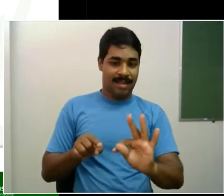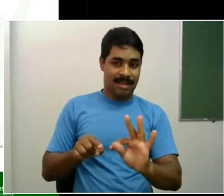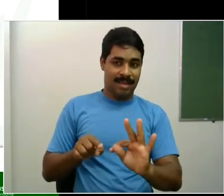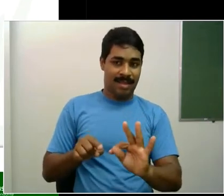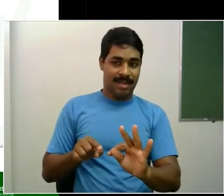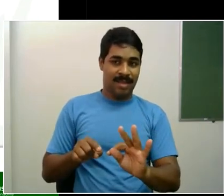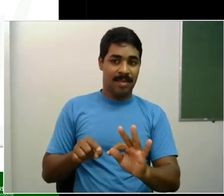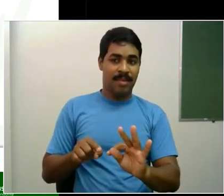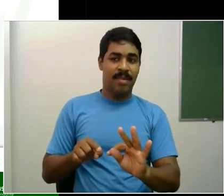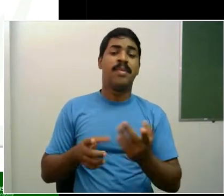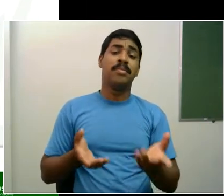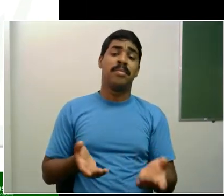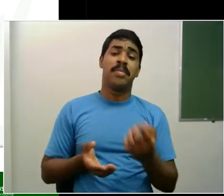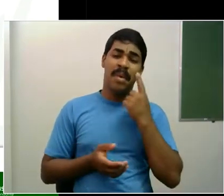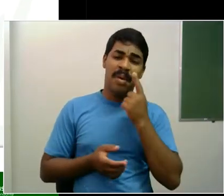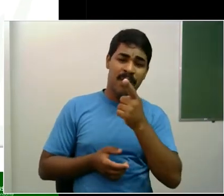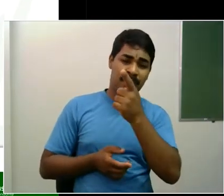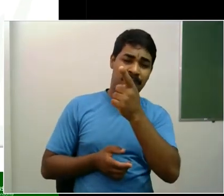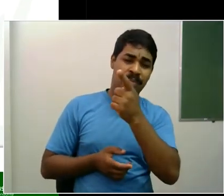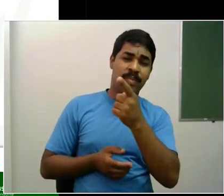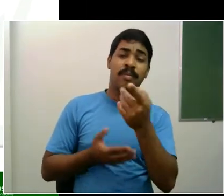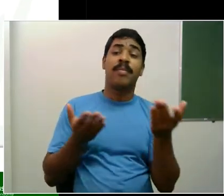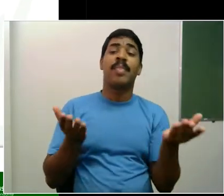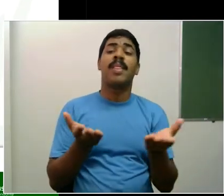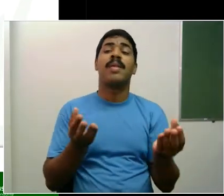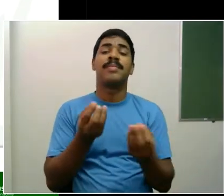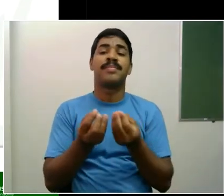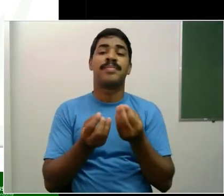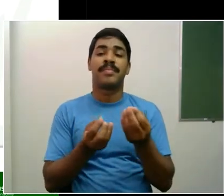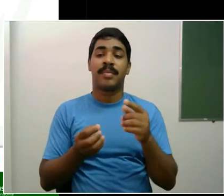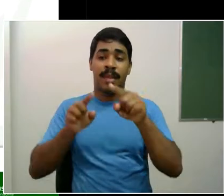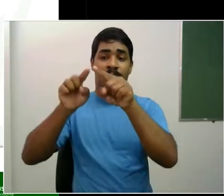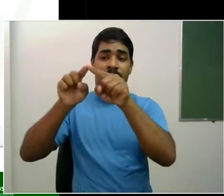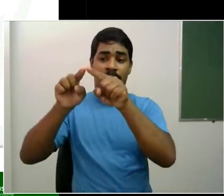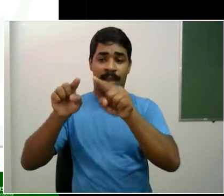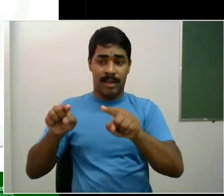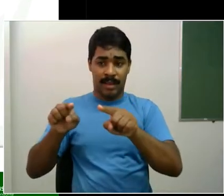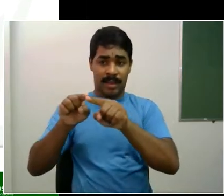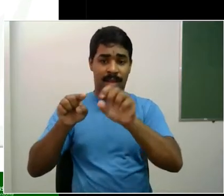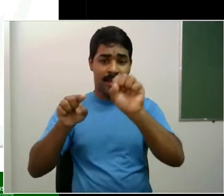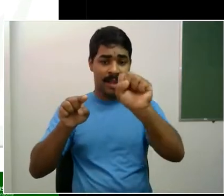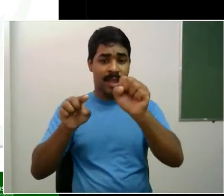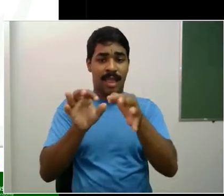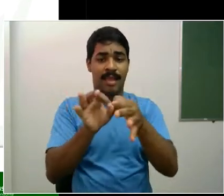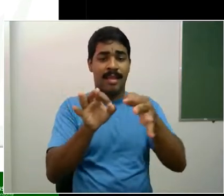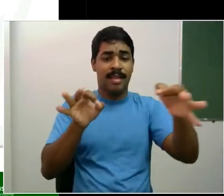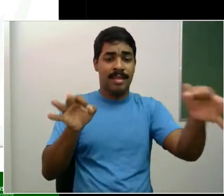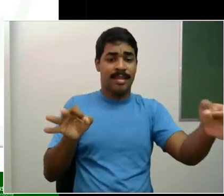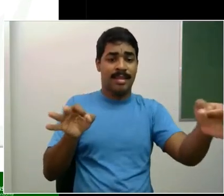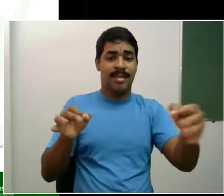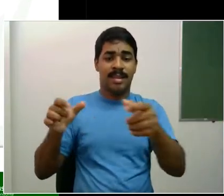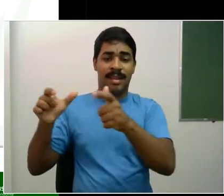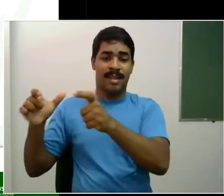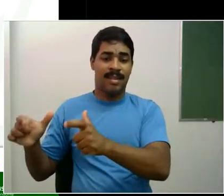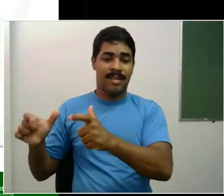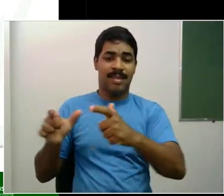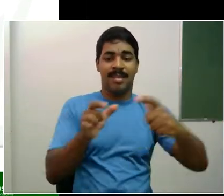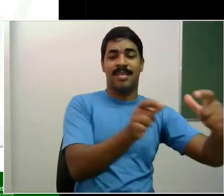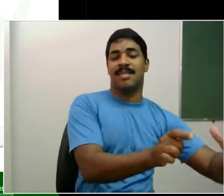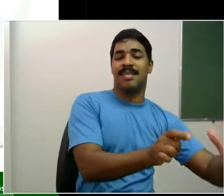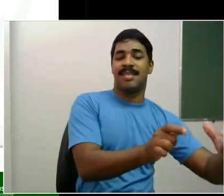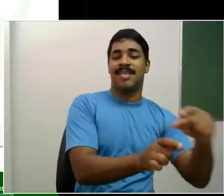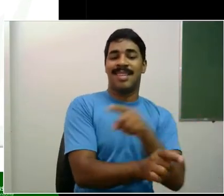o ΔS e o ΔT, nós vamos ter o seguinte: como o ΔS indica uma variação do espaço, então você vai ter que ter dois espaços.